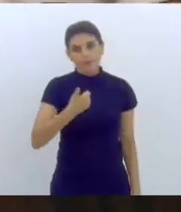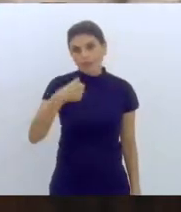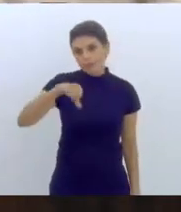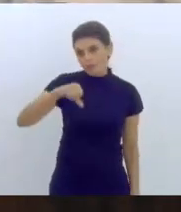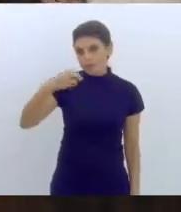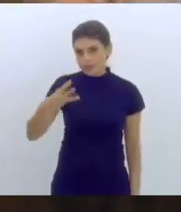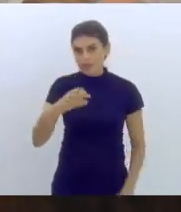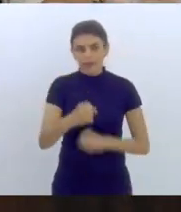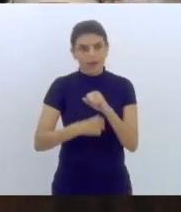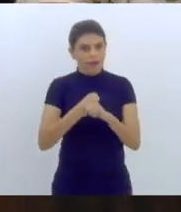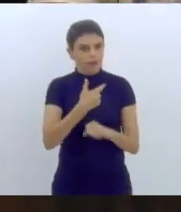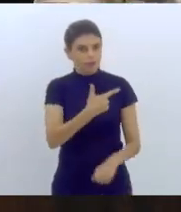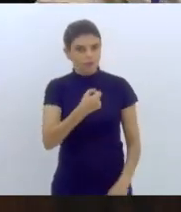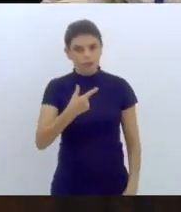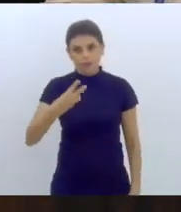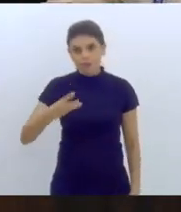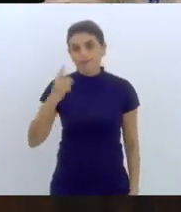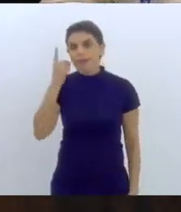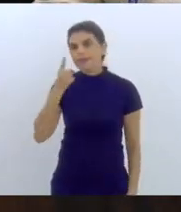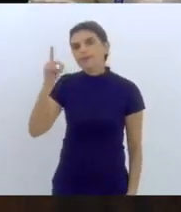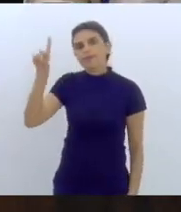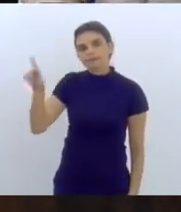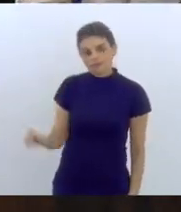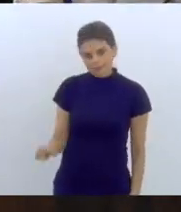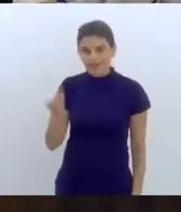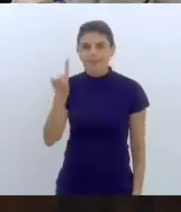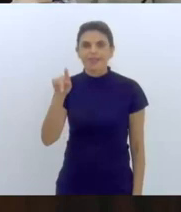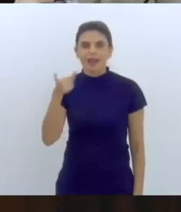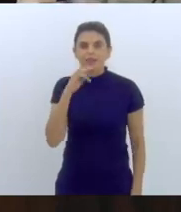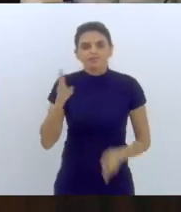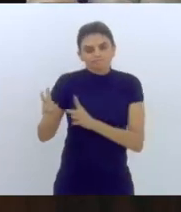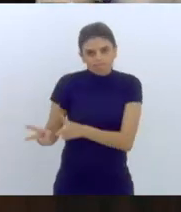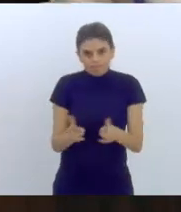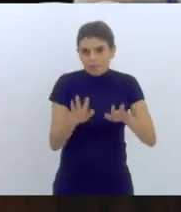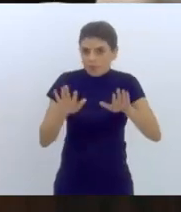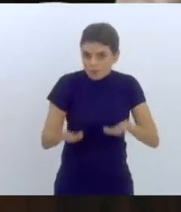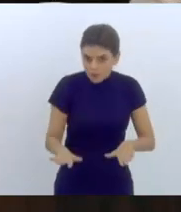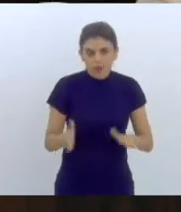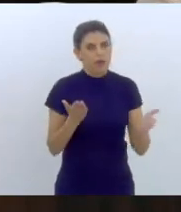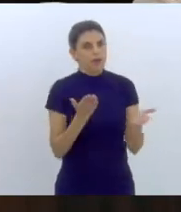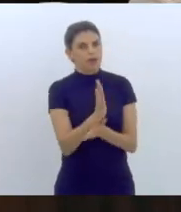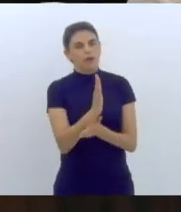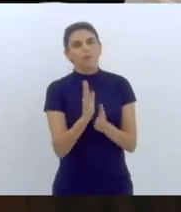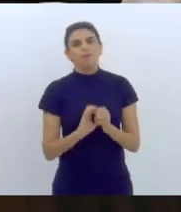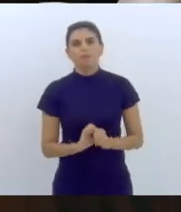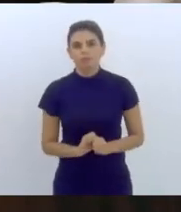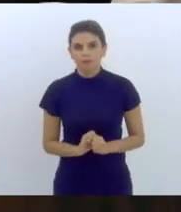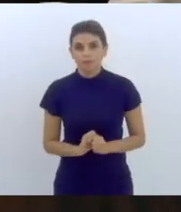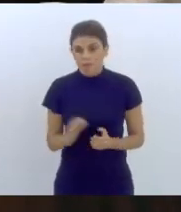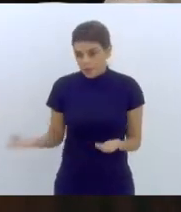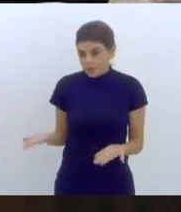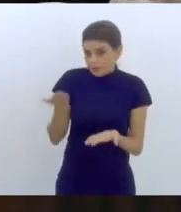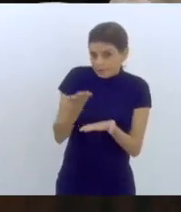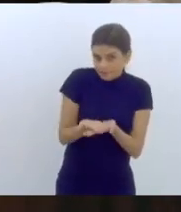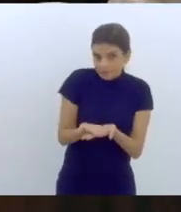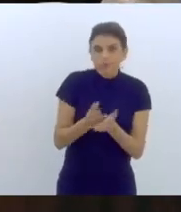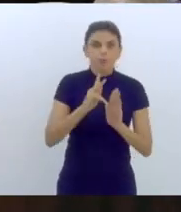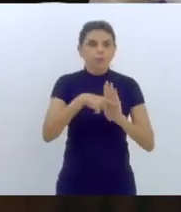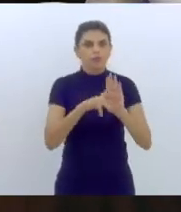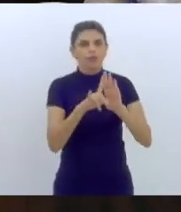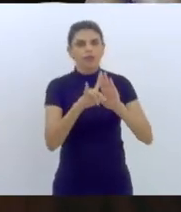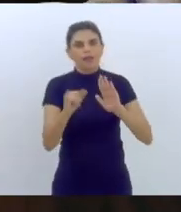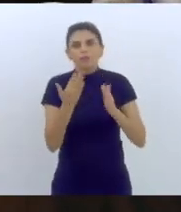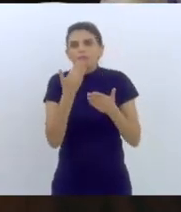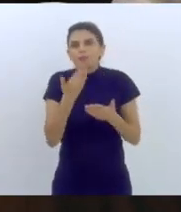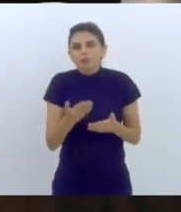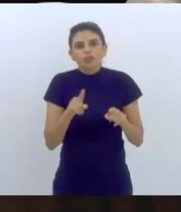193 de 2023, de autoria da deputada Dani Balbi. Os senhores que aprovam permaneçam como estão. Aprovado. Há sobre a mesa o projeto de lei